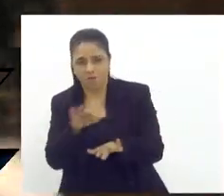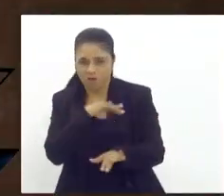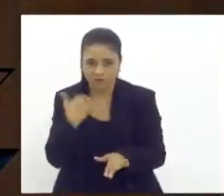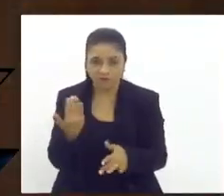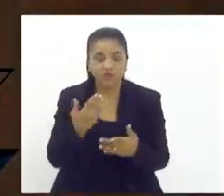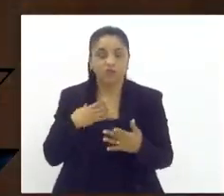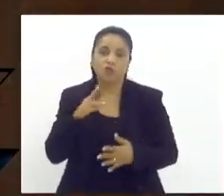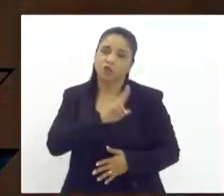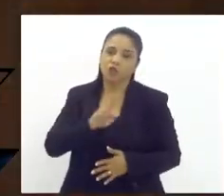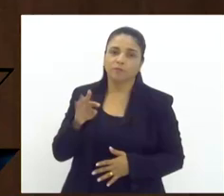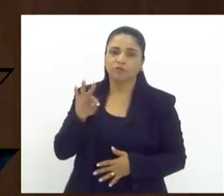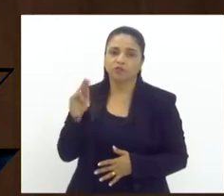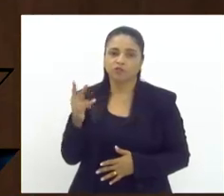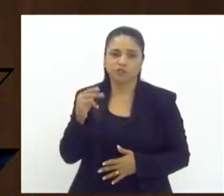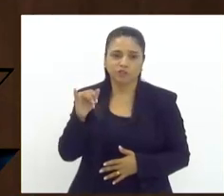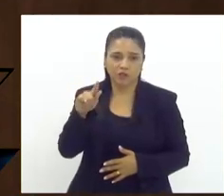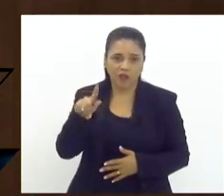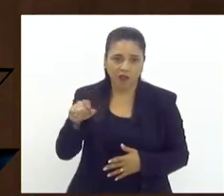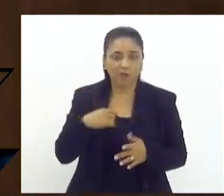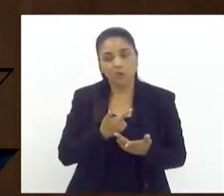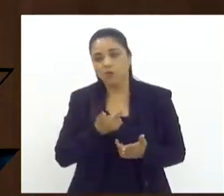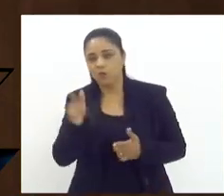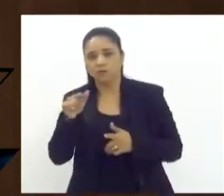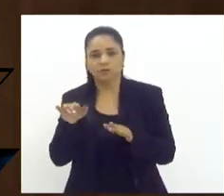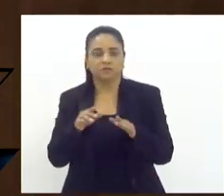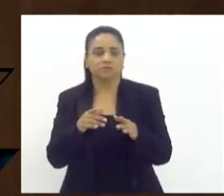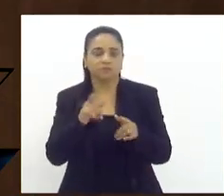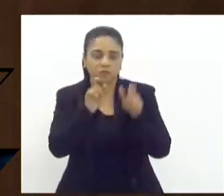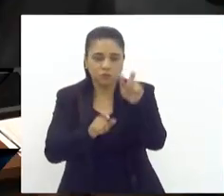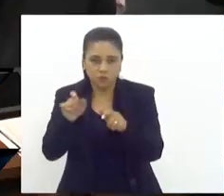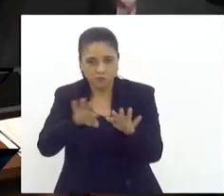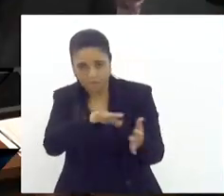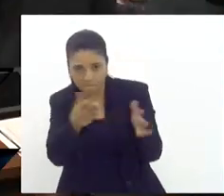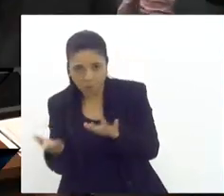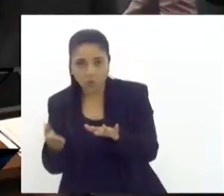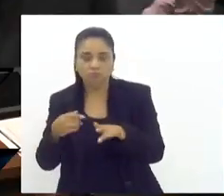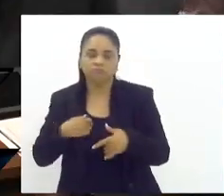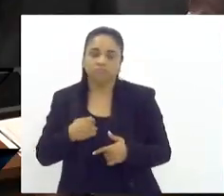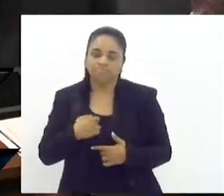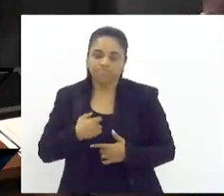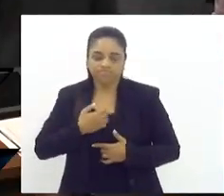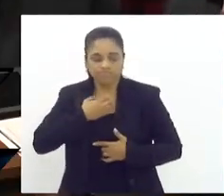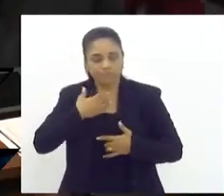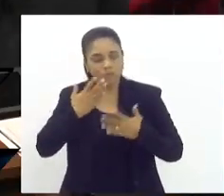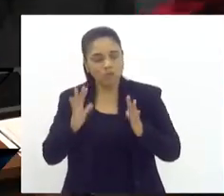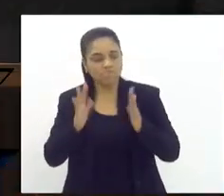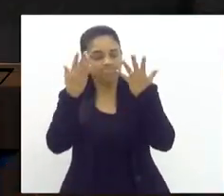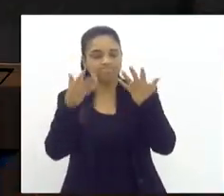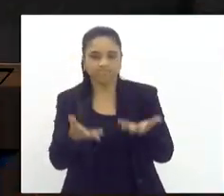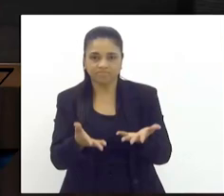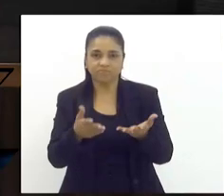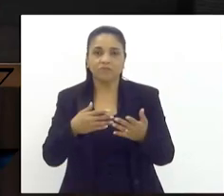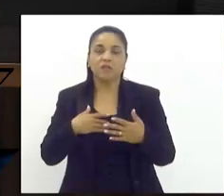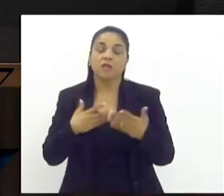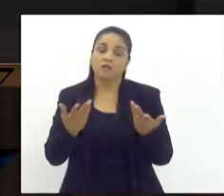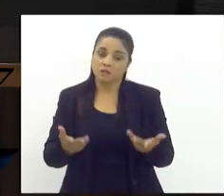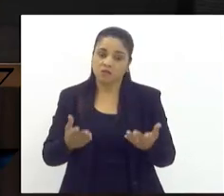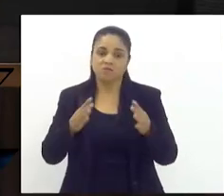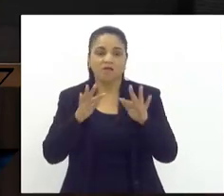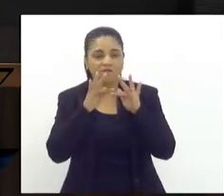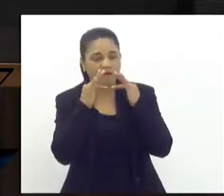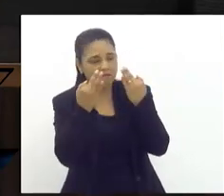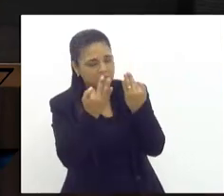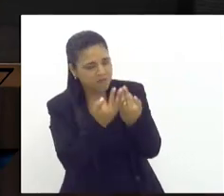Tiago de todas as vidas que tombaram eu deixo aqui a minha indignação saudar a família e a perda do Tiago